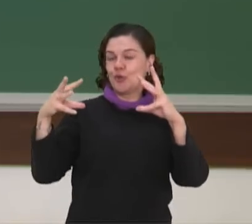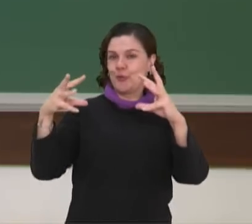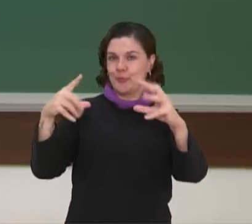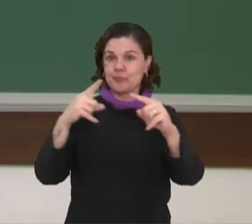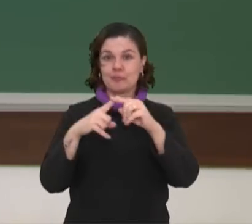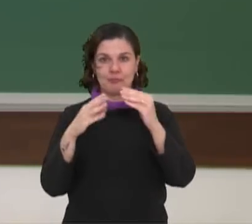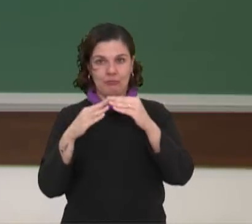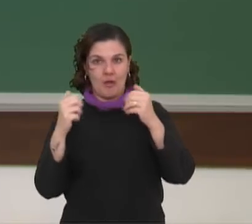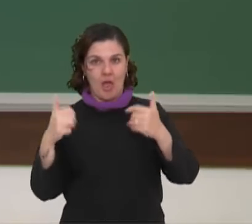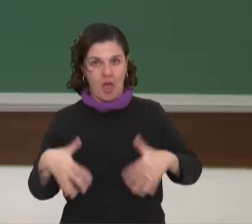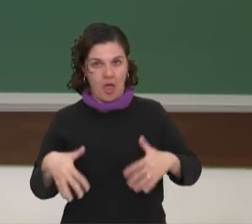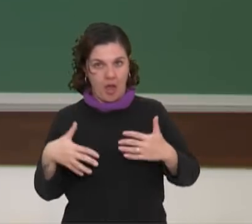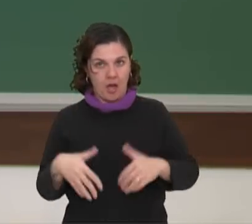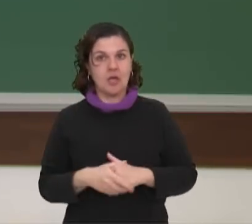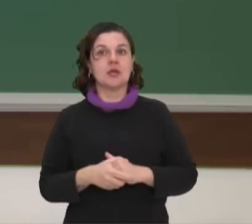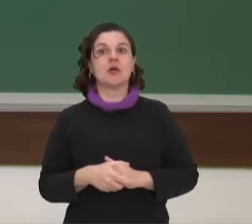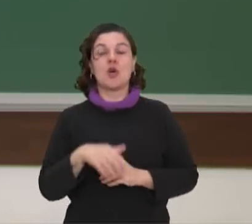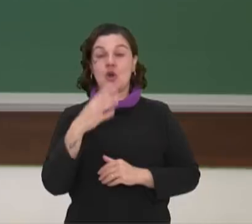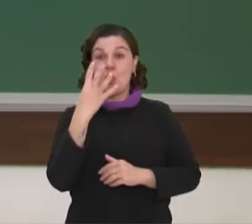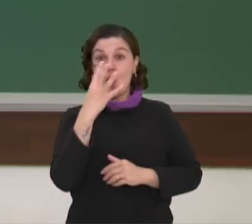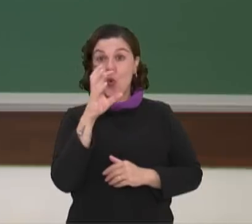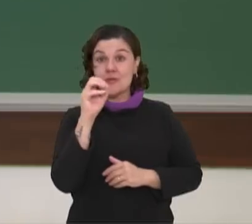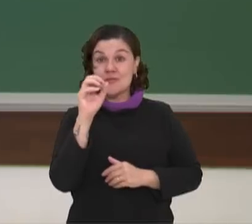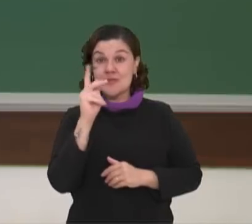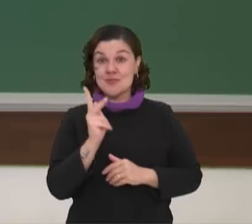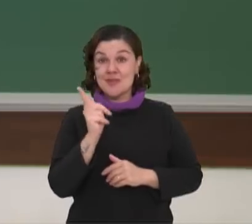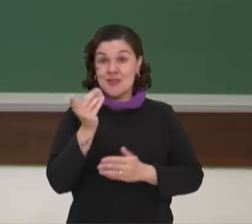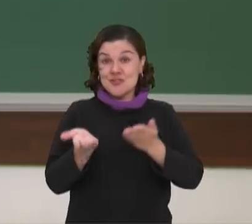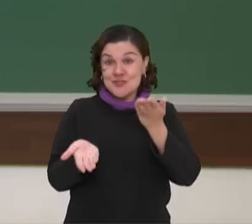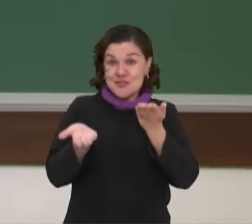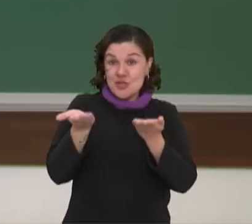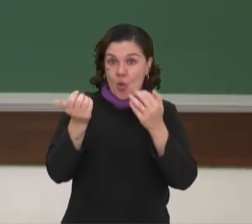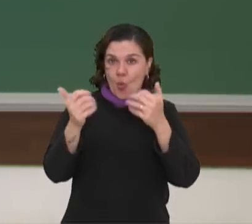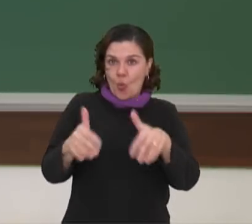essa igreja. Bastante, mais de 400 quilos de ouro